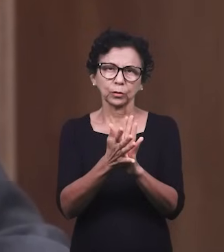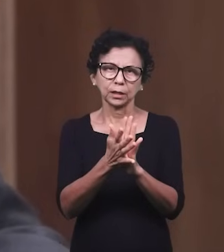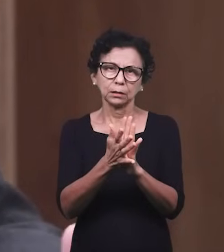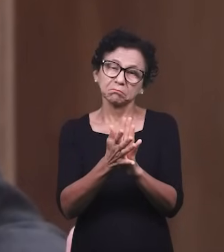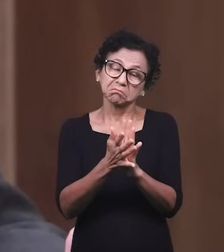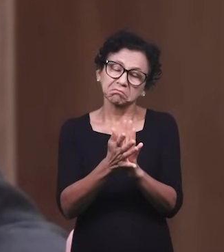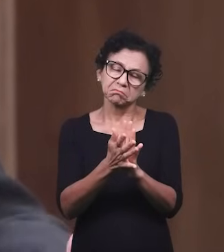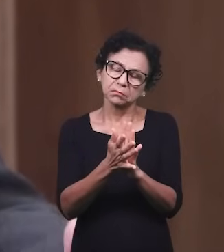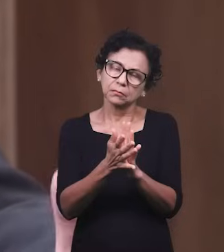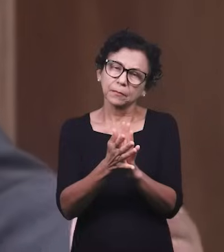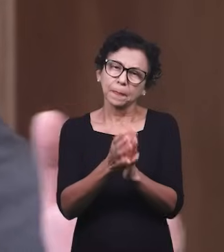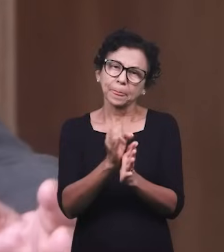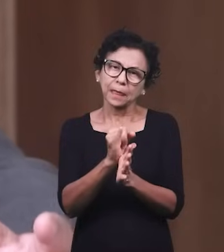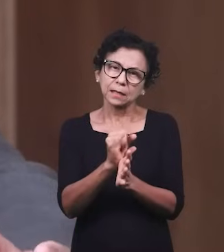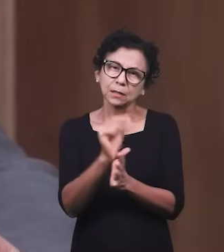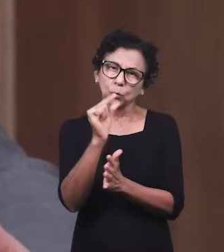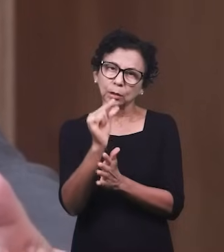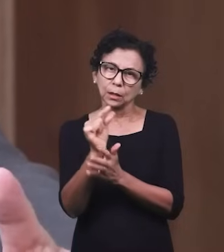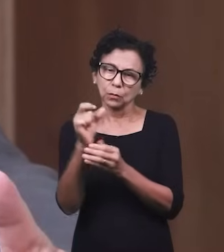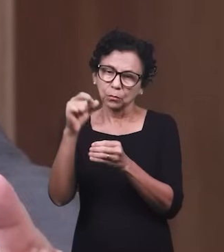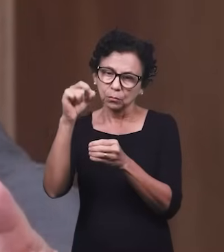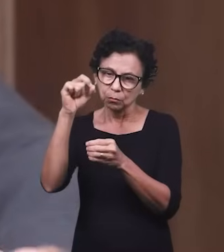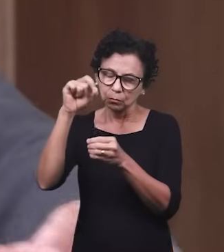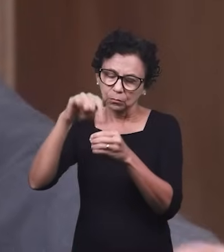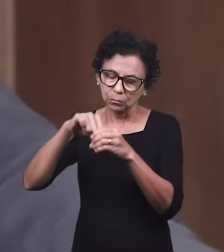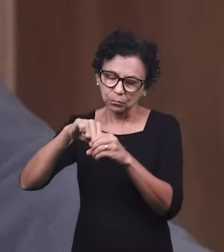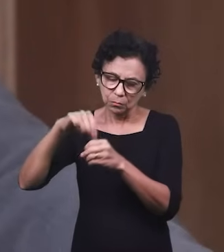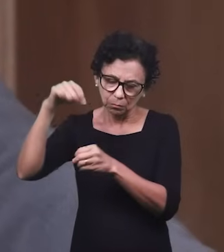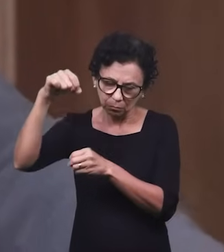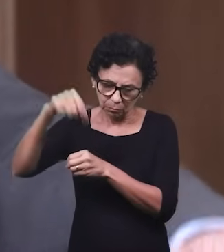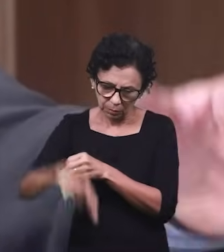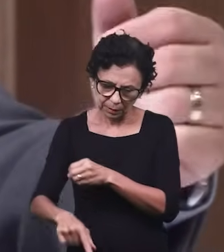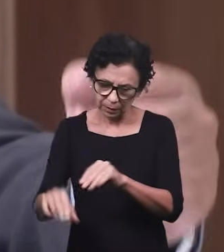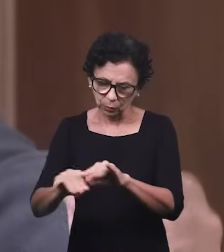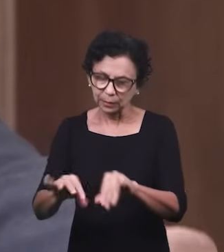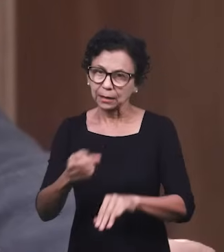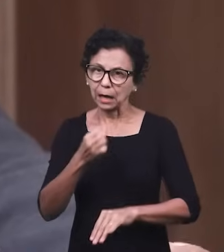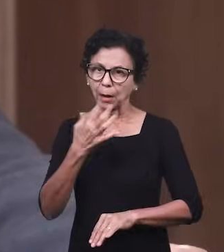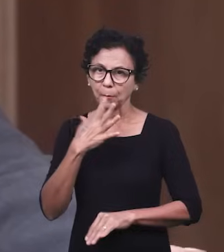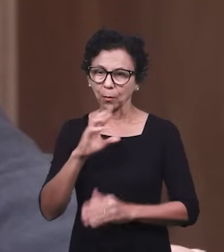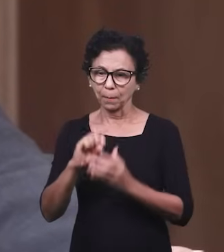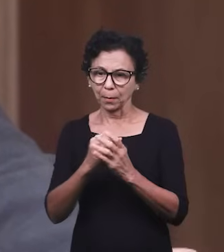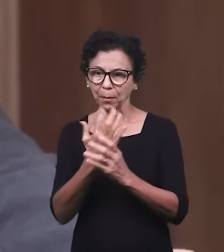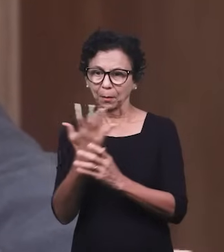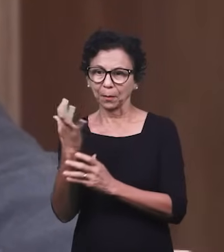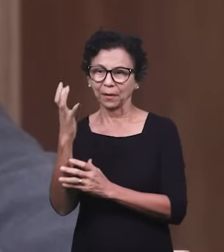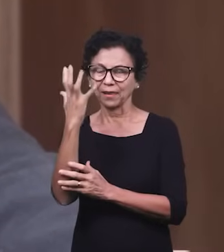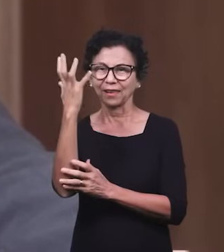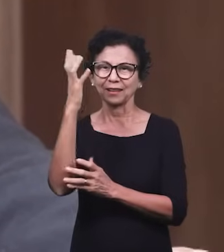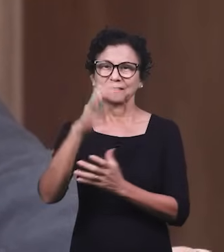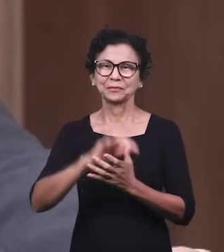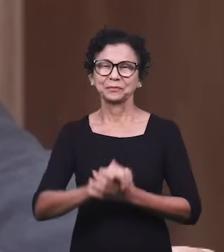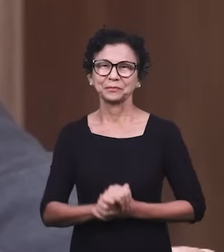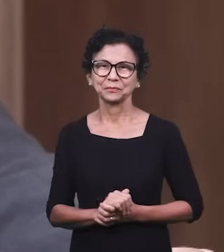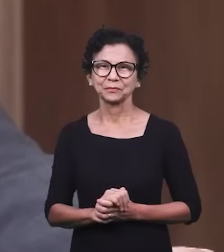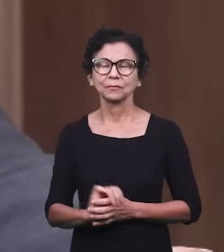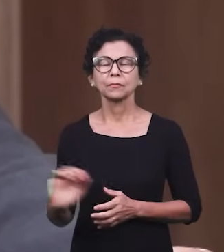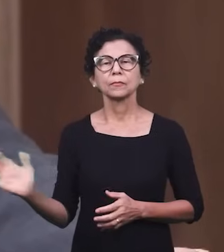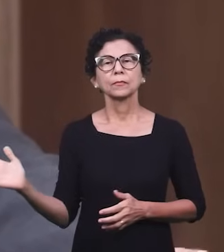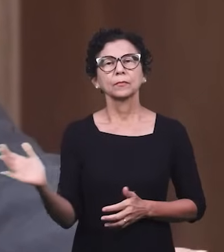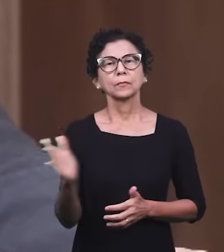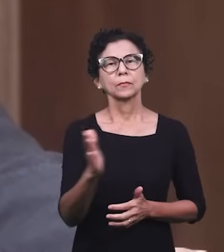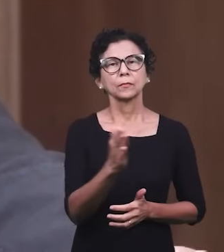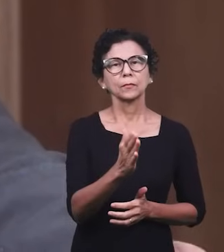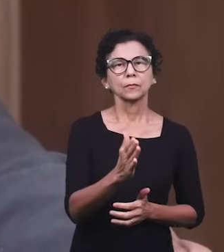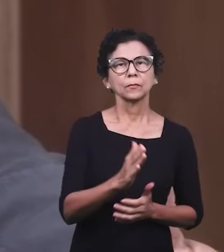aquilo quer dizer a palavra mas também quer falar do Senhor Jesus sim então o Senhor Jesus primeiro ele veio se ele não morresse por nossas